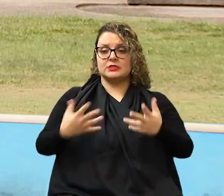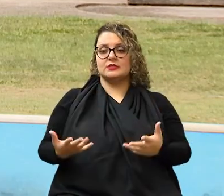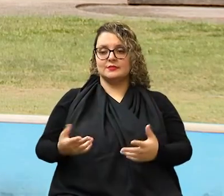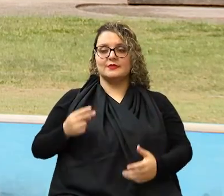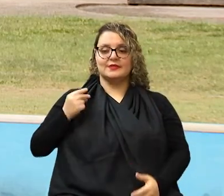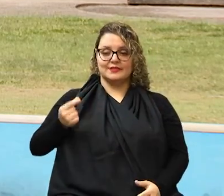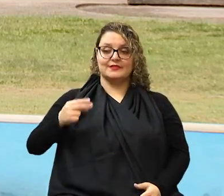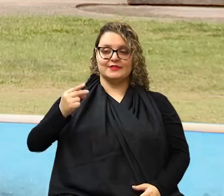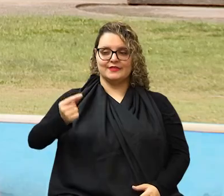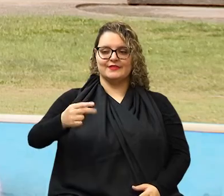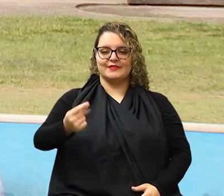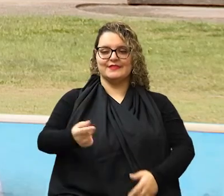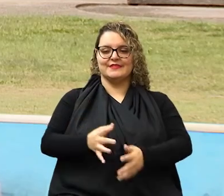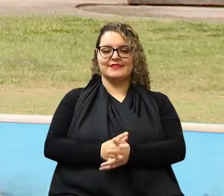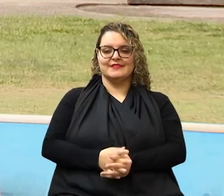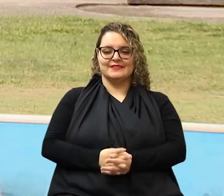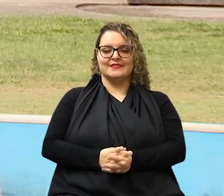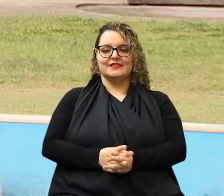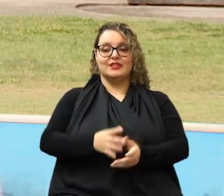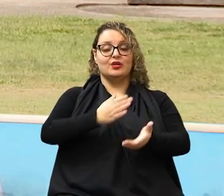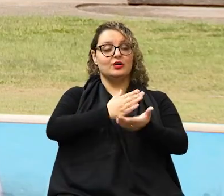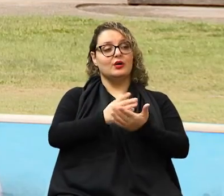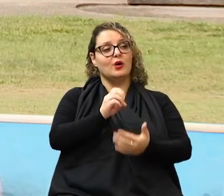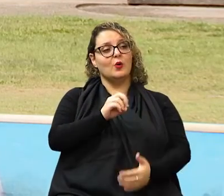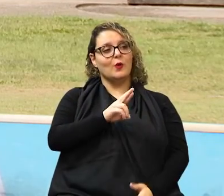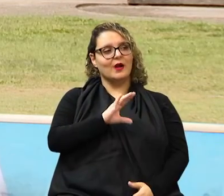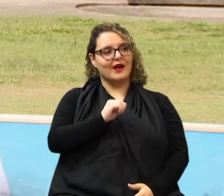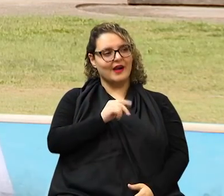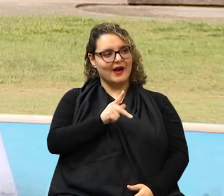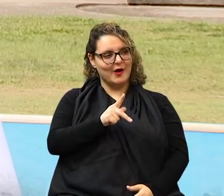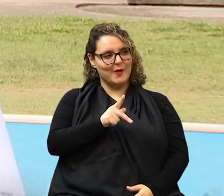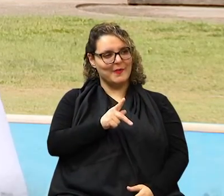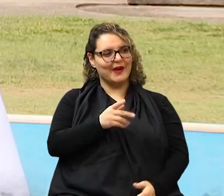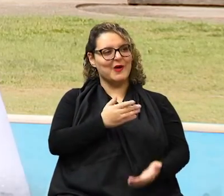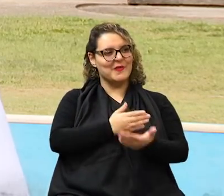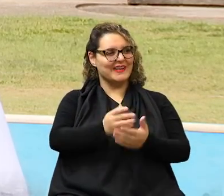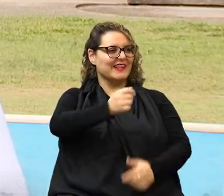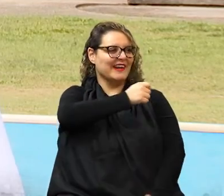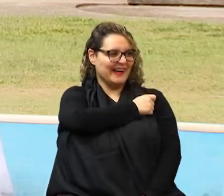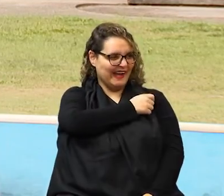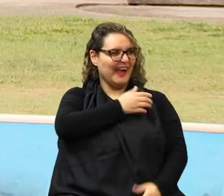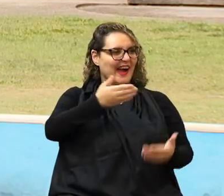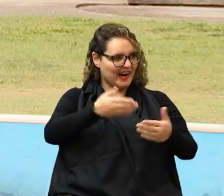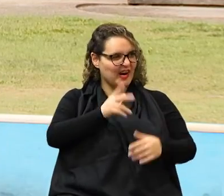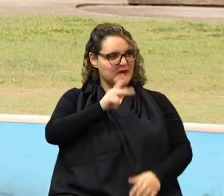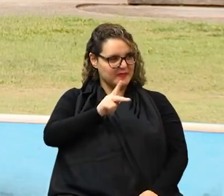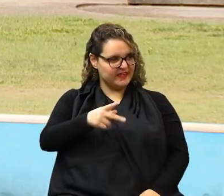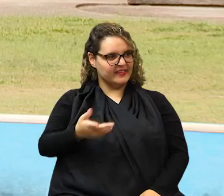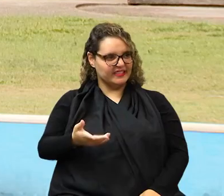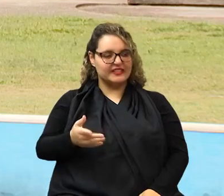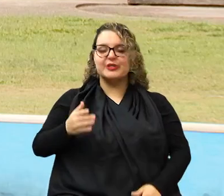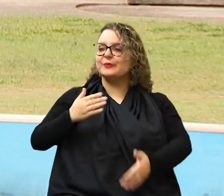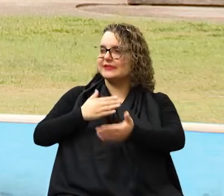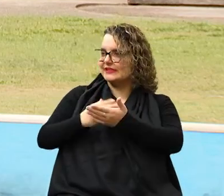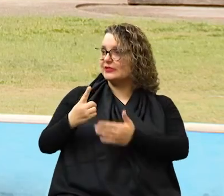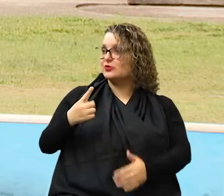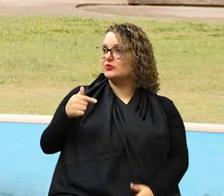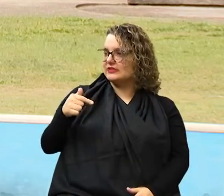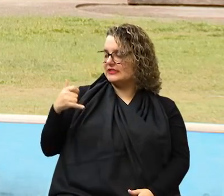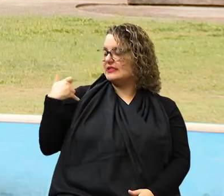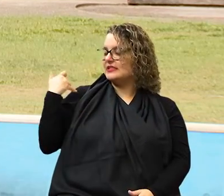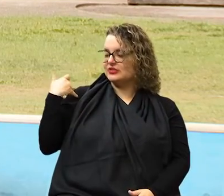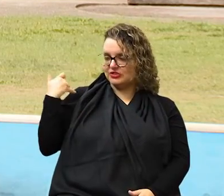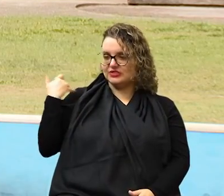espero estar por muito tempo ainda. E você começou aqui na Orcamp como aluno e agora é professor, né? Eu comecei na Orcamp